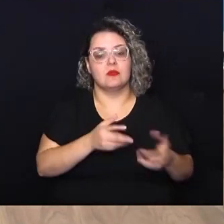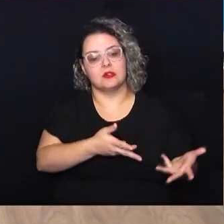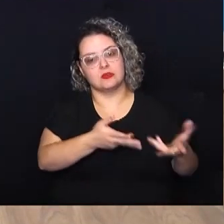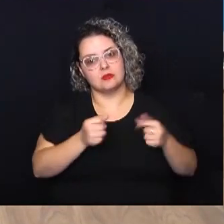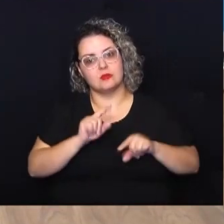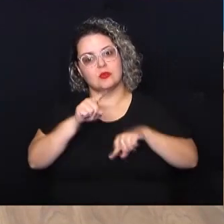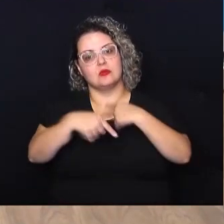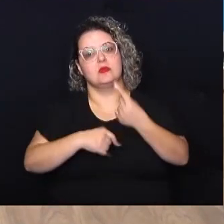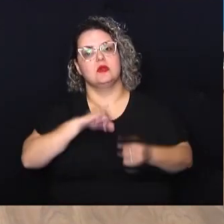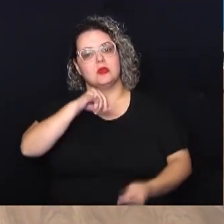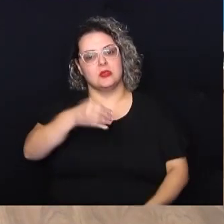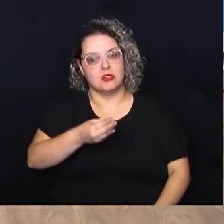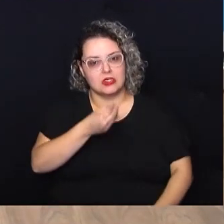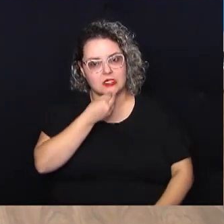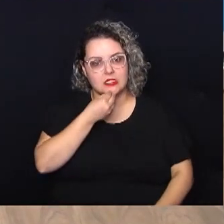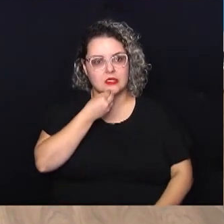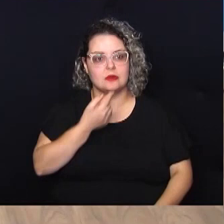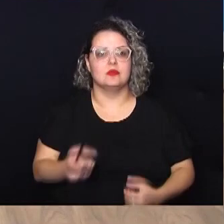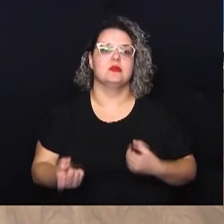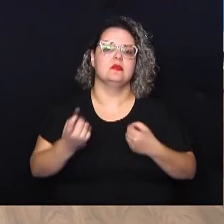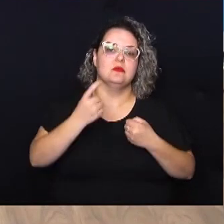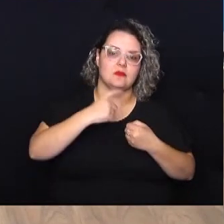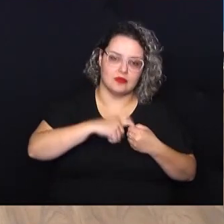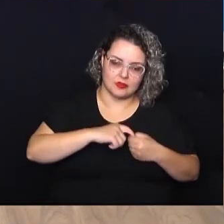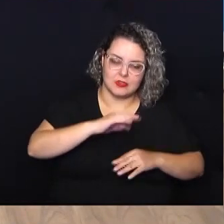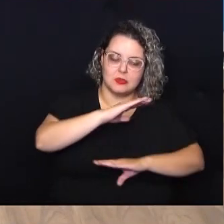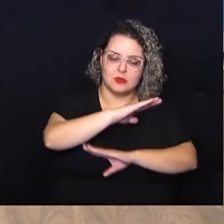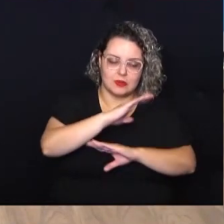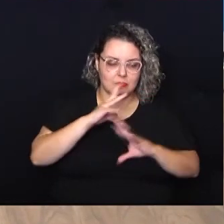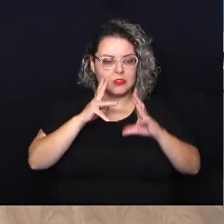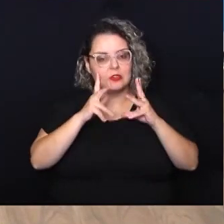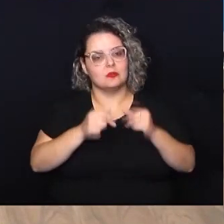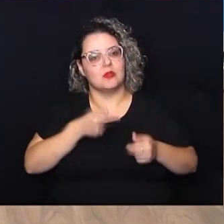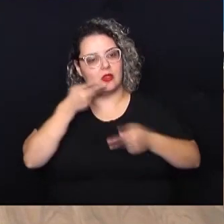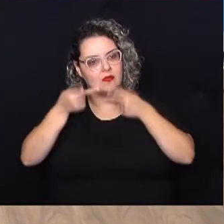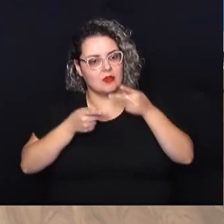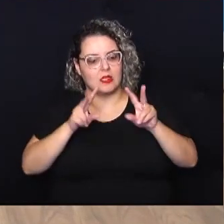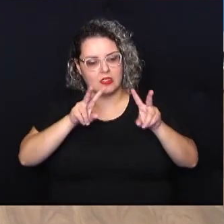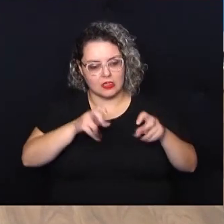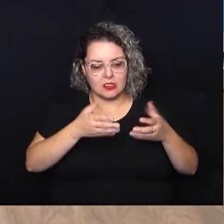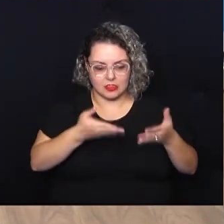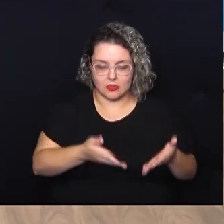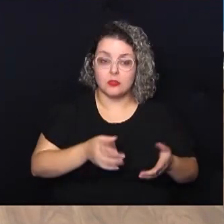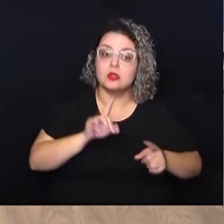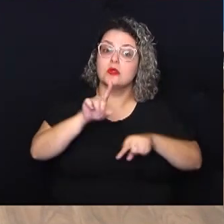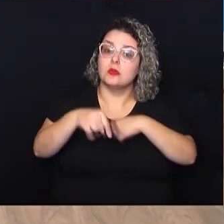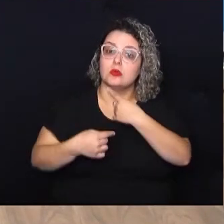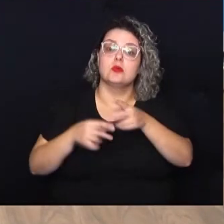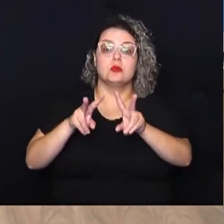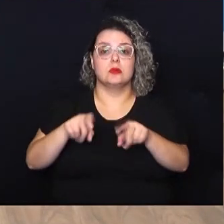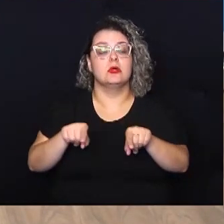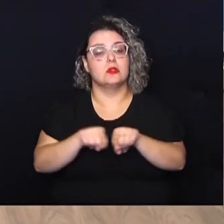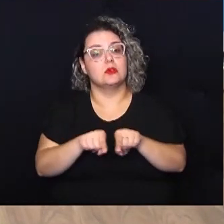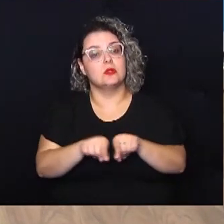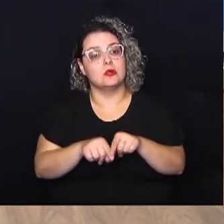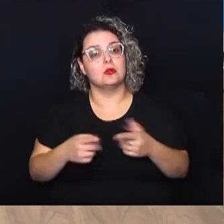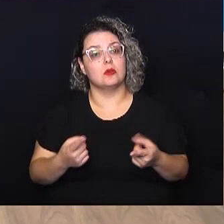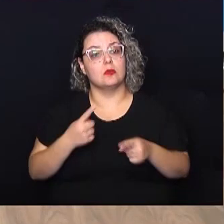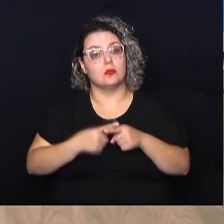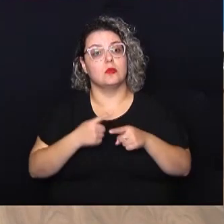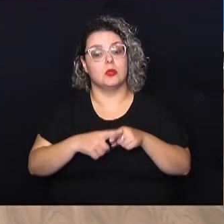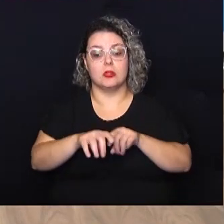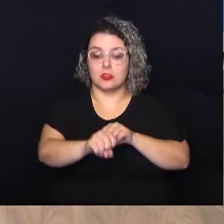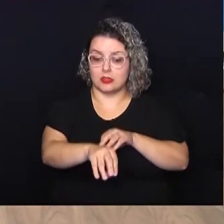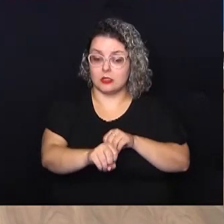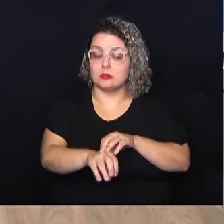próxima oportunidade para você retornar aqui no nosso Câmara Total para falar sobre esse, mas também sobre outros assuntos, porque